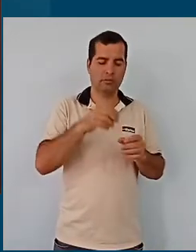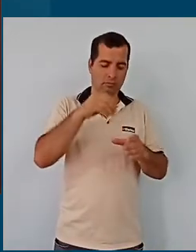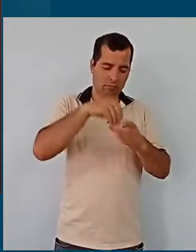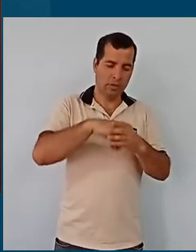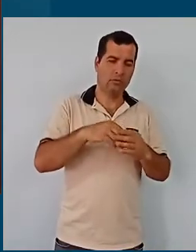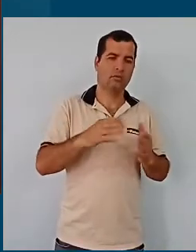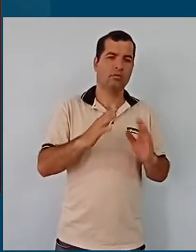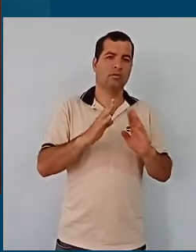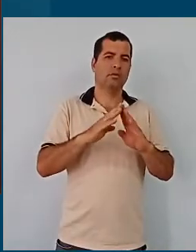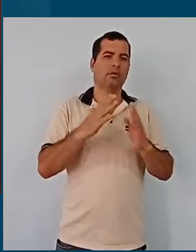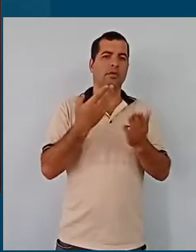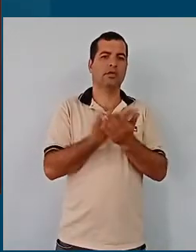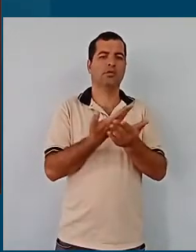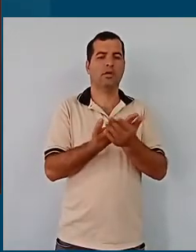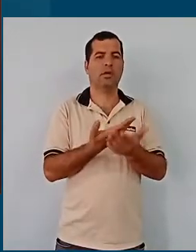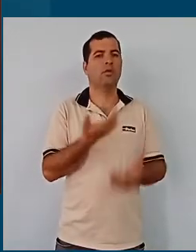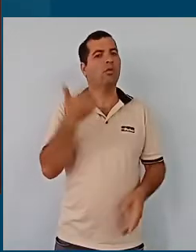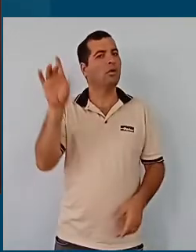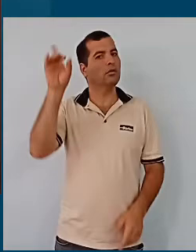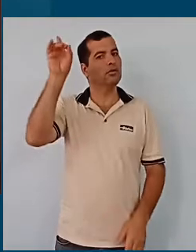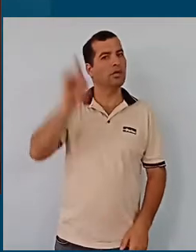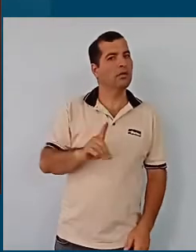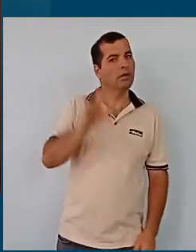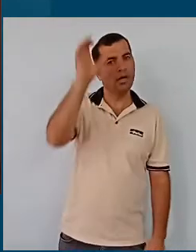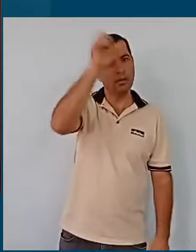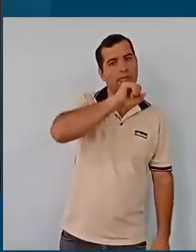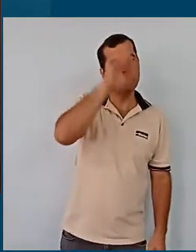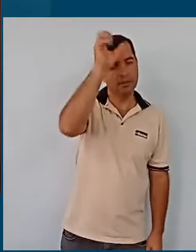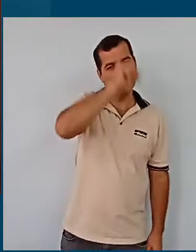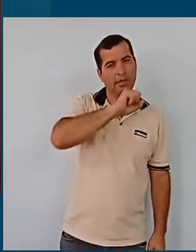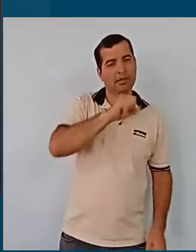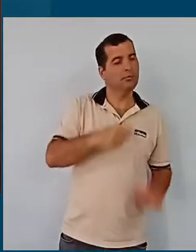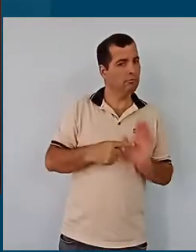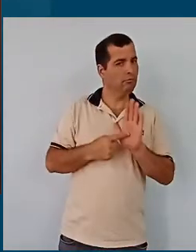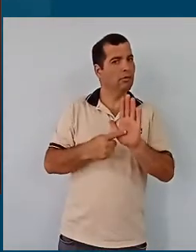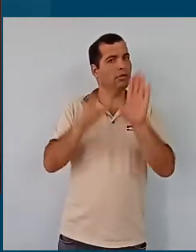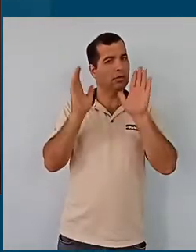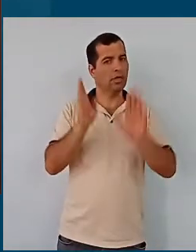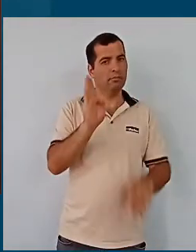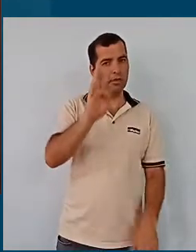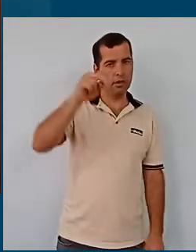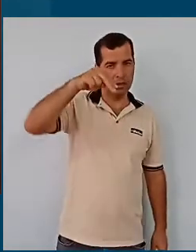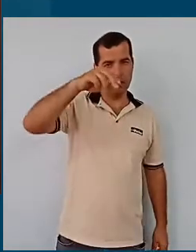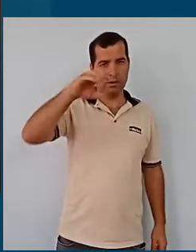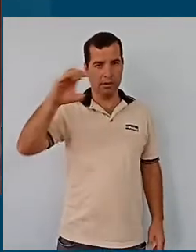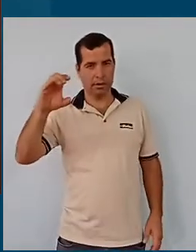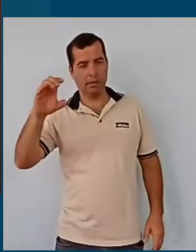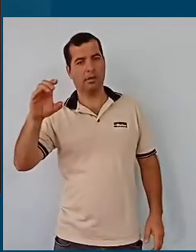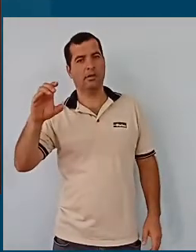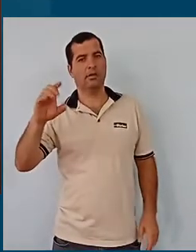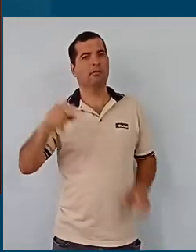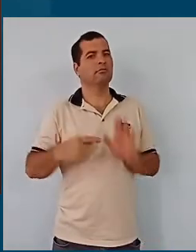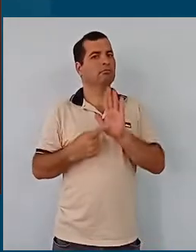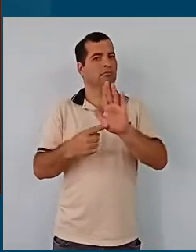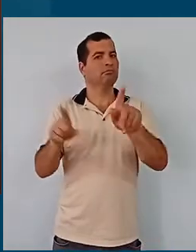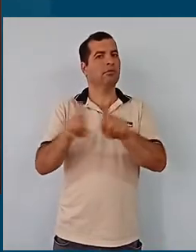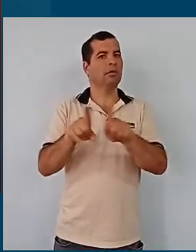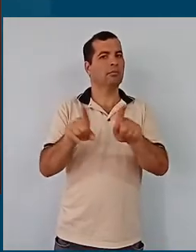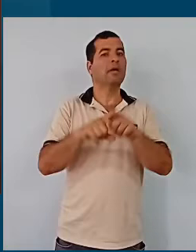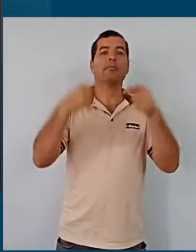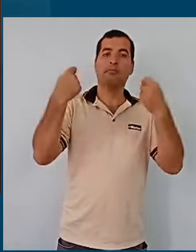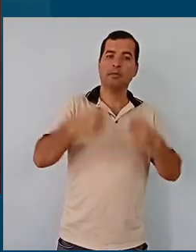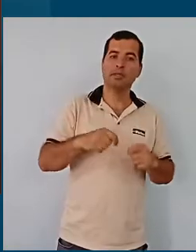né? Outros direitos da aprendizagem apontados pela BNCC, e eu diria condição para